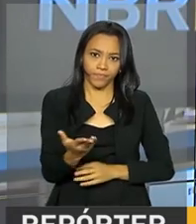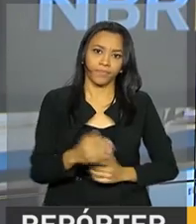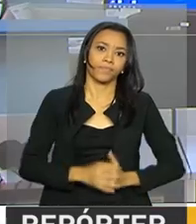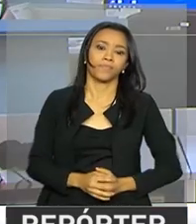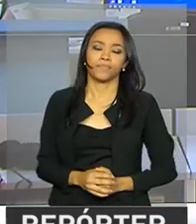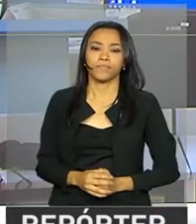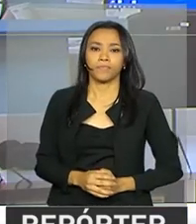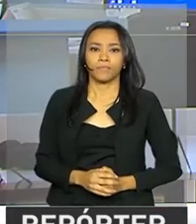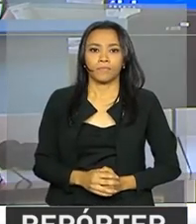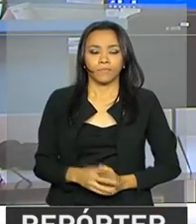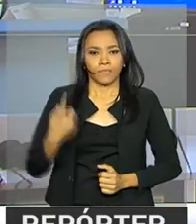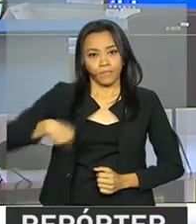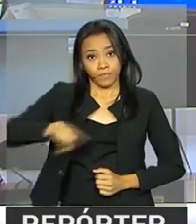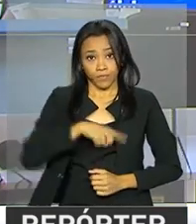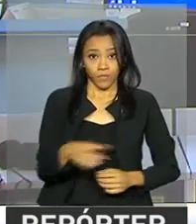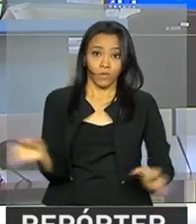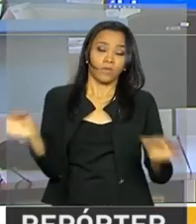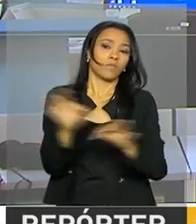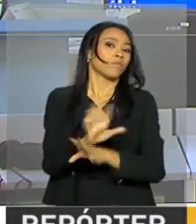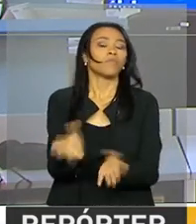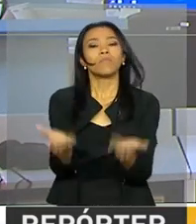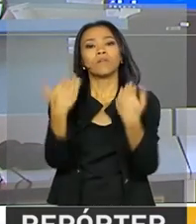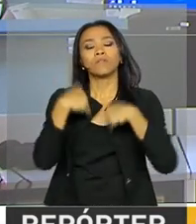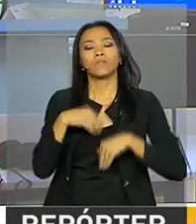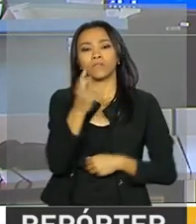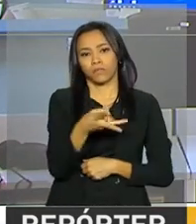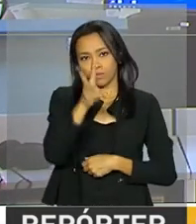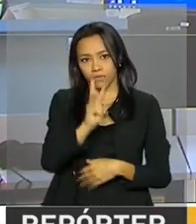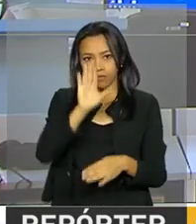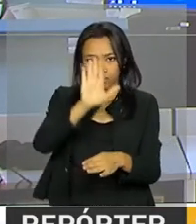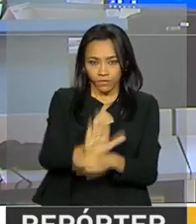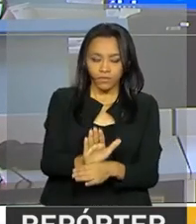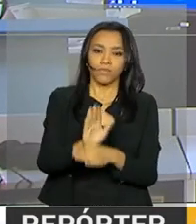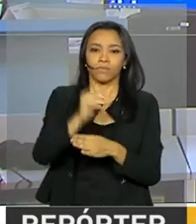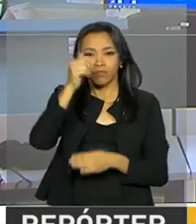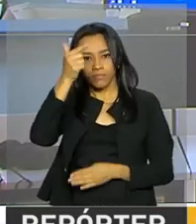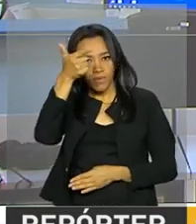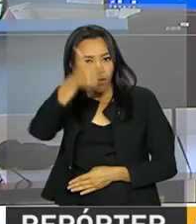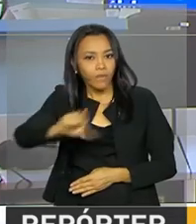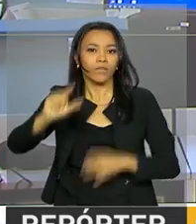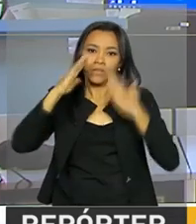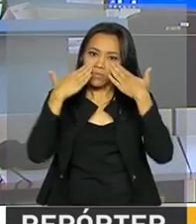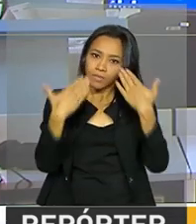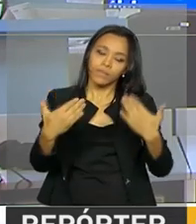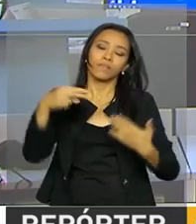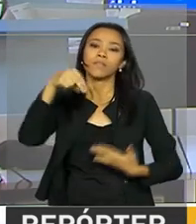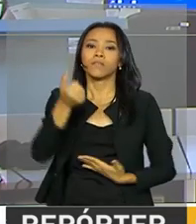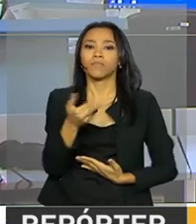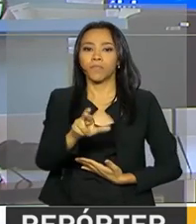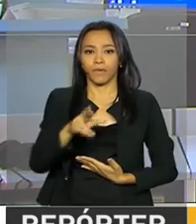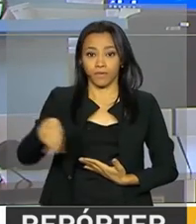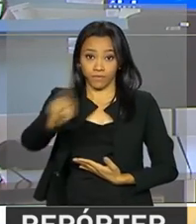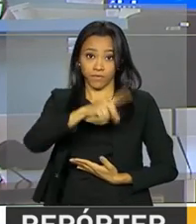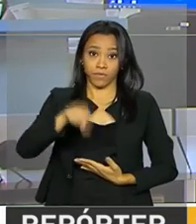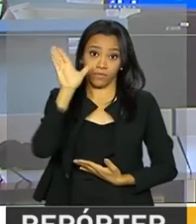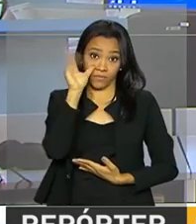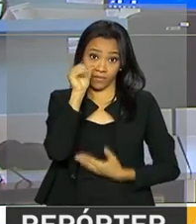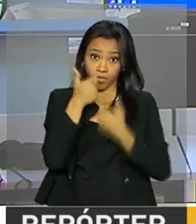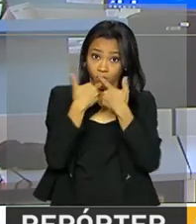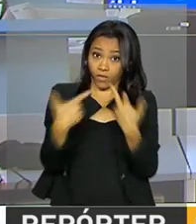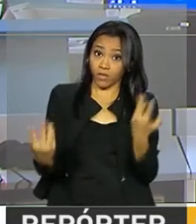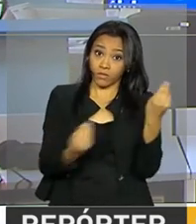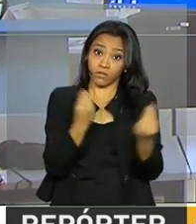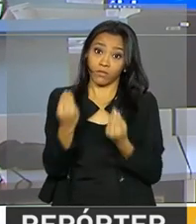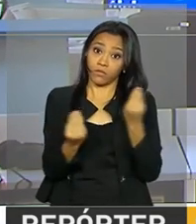prouniportal.mec.gov.br. E nós ficamos por aqui e voltamos às 15h na próxima edição do Repórter NBR. Acompanhe as